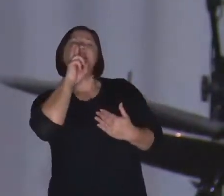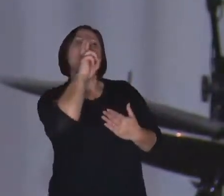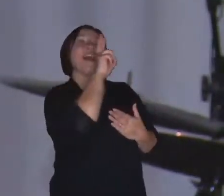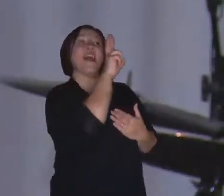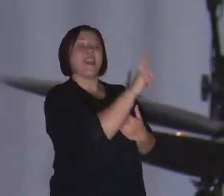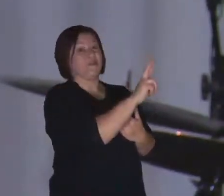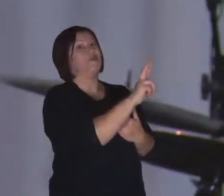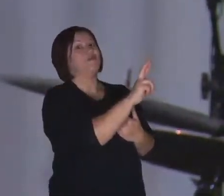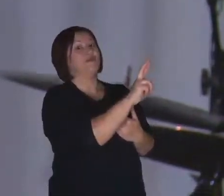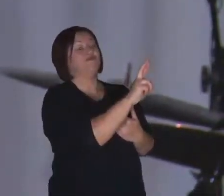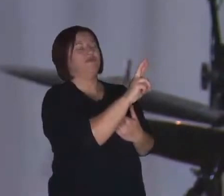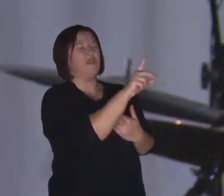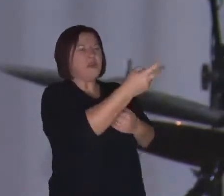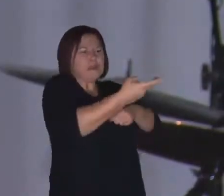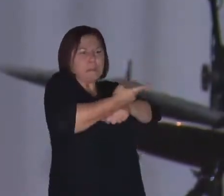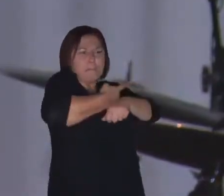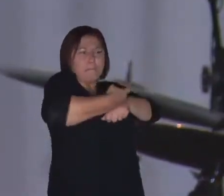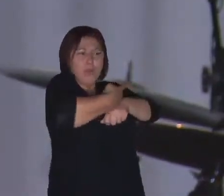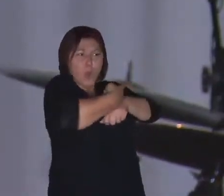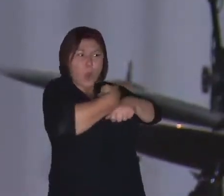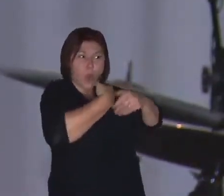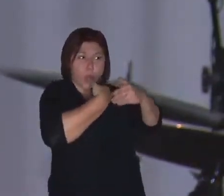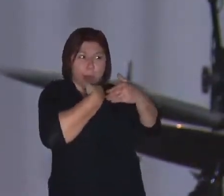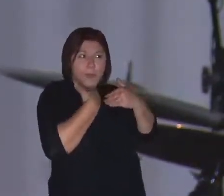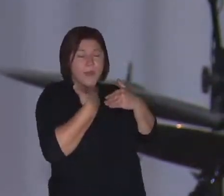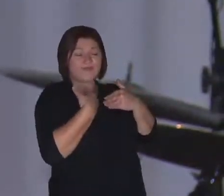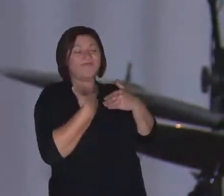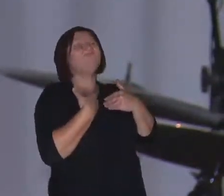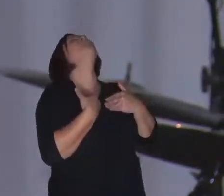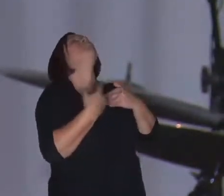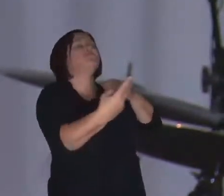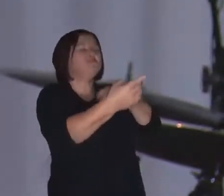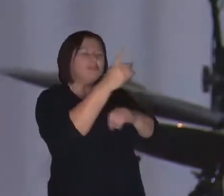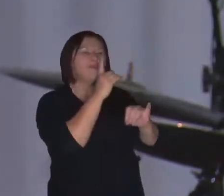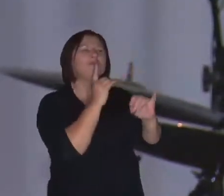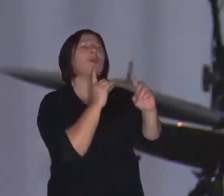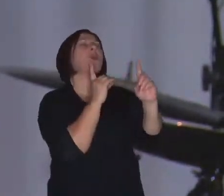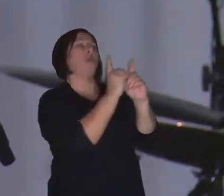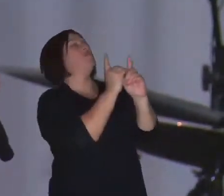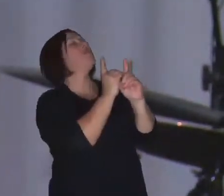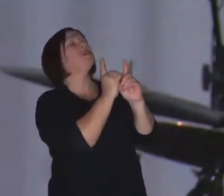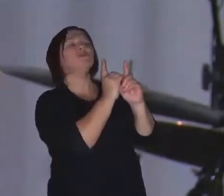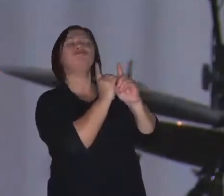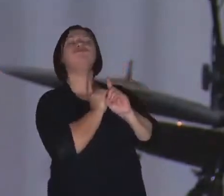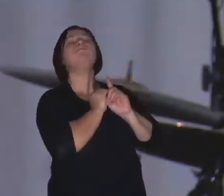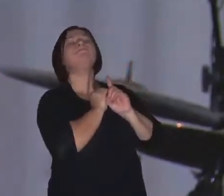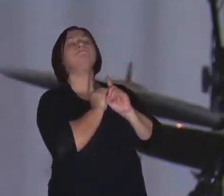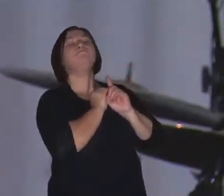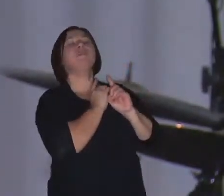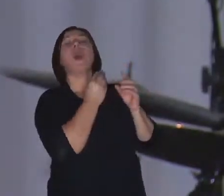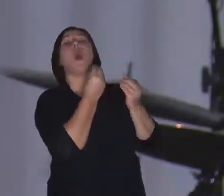Vocês me procurarão. E me acharão. Quando me